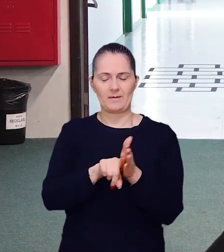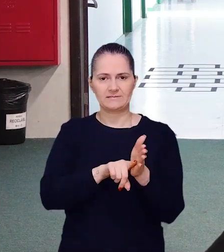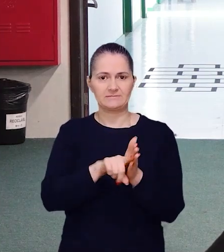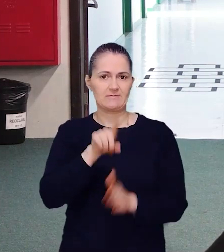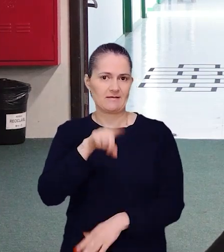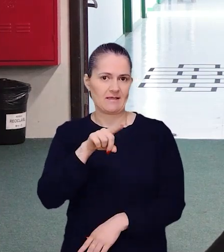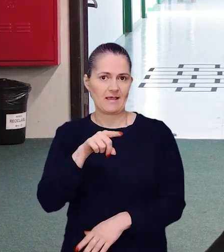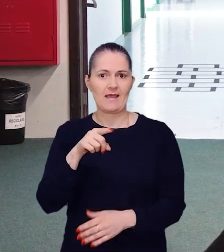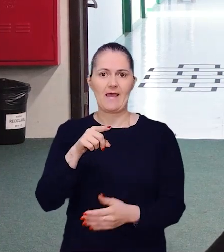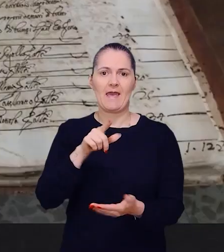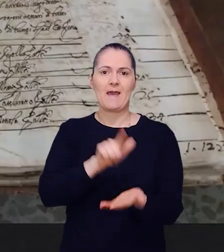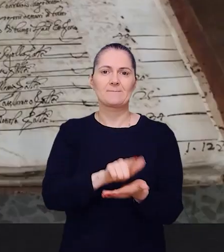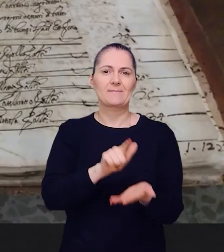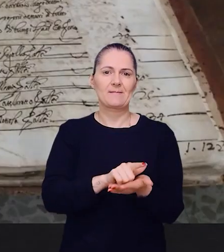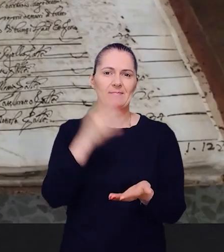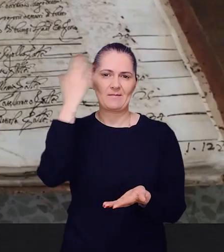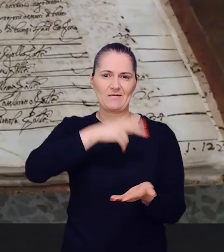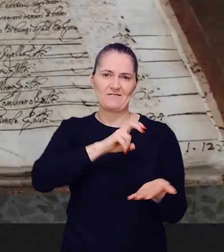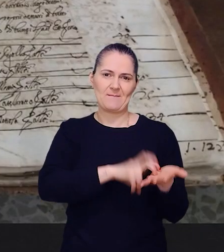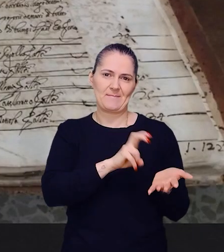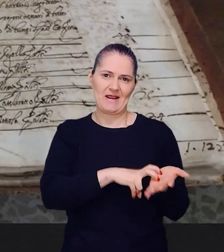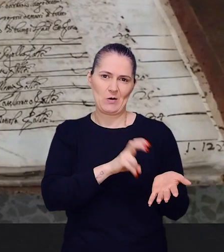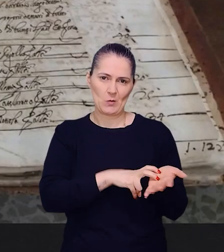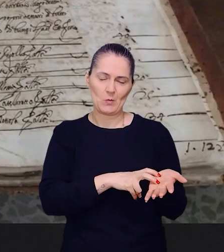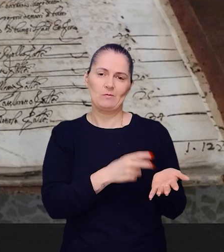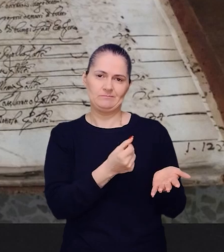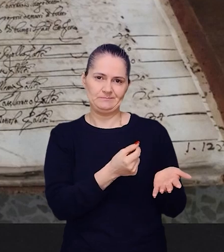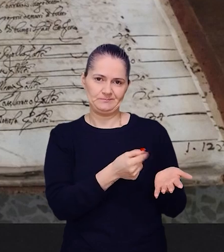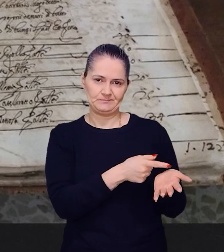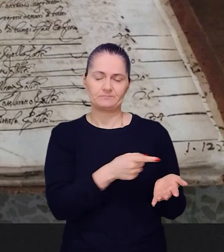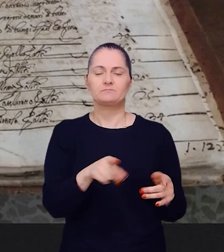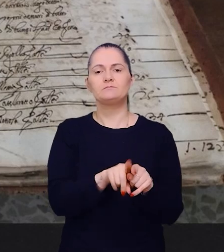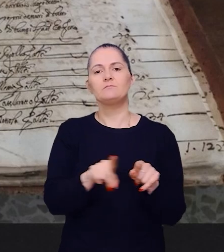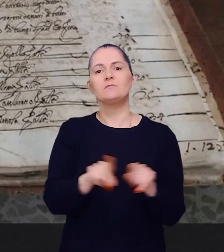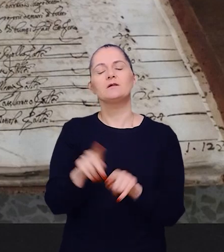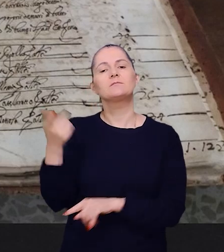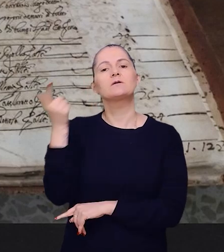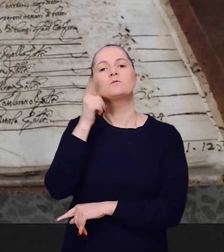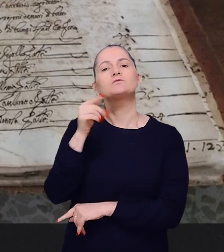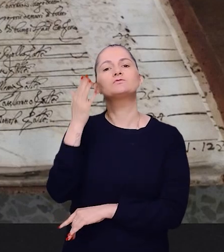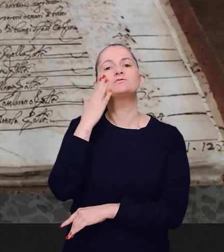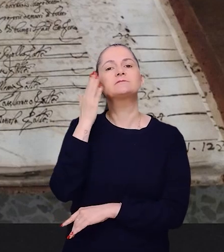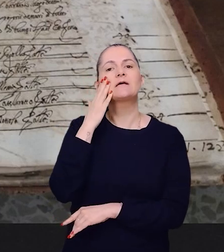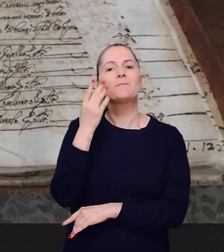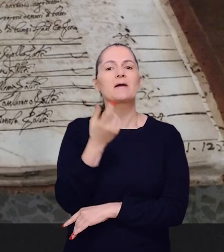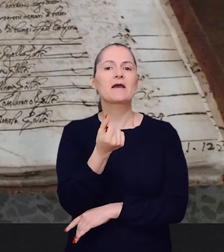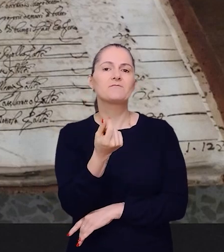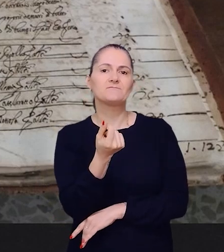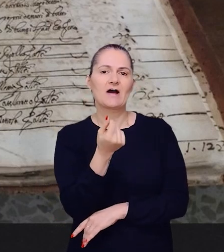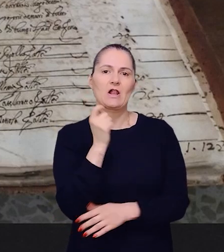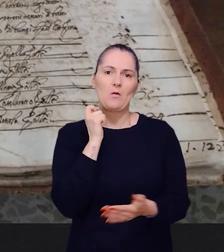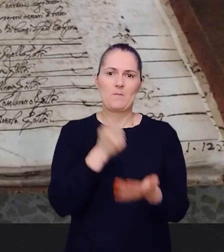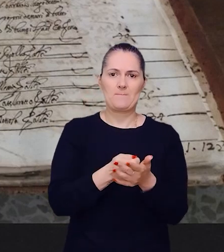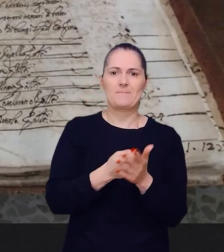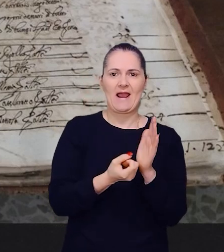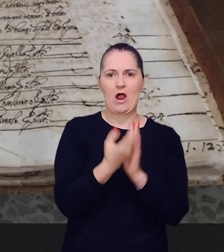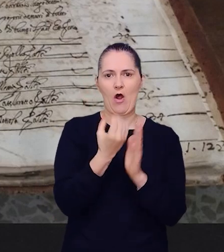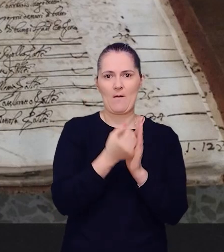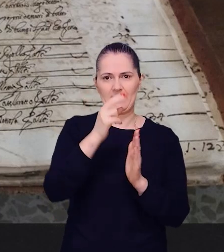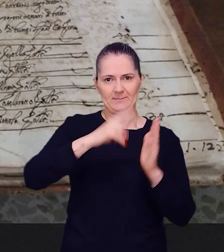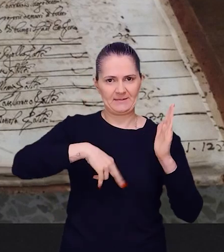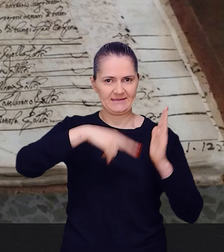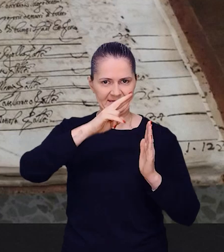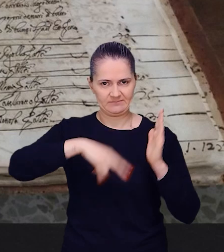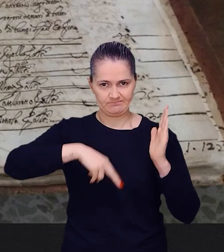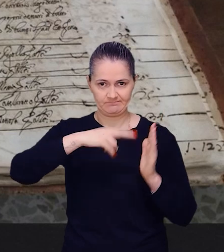eu pesquisei, aqui são recibos bancários. Então, aqui também que eu consigo saber quanto ela recebeu por uma